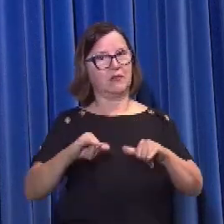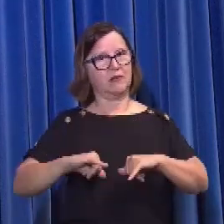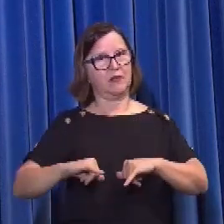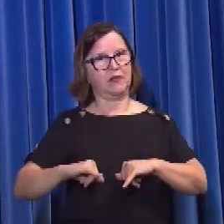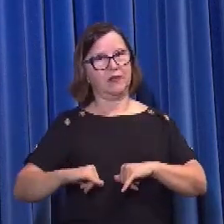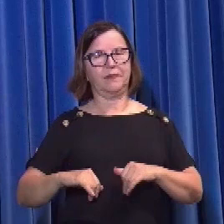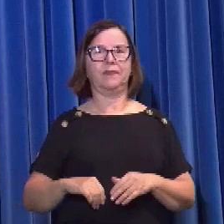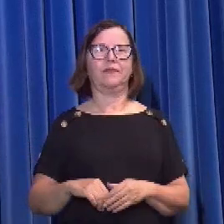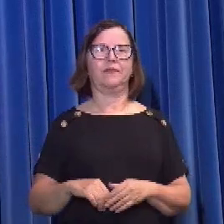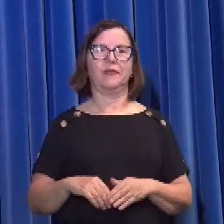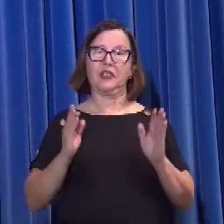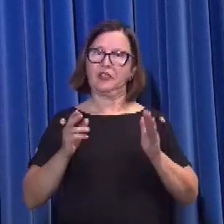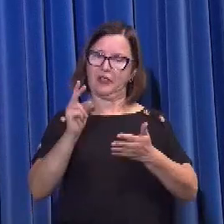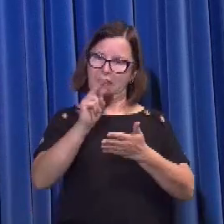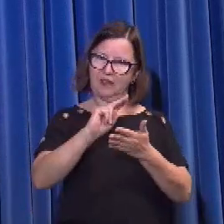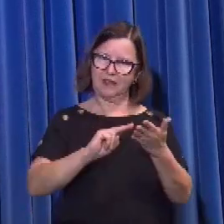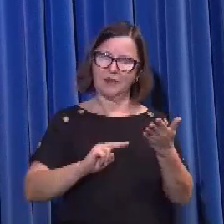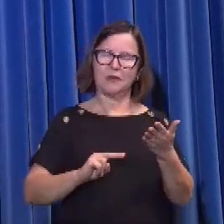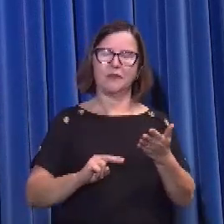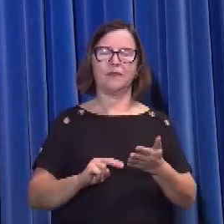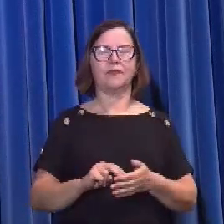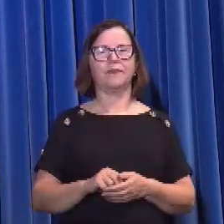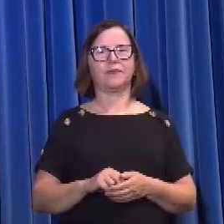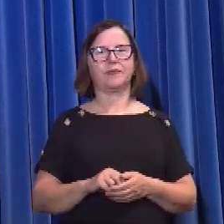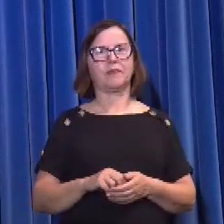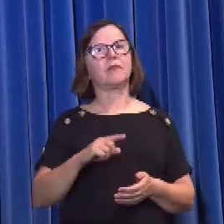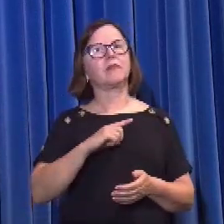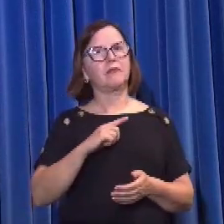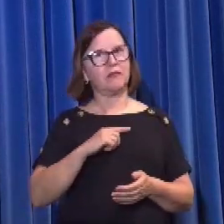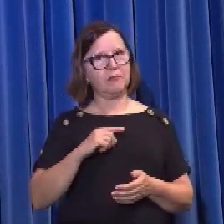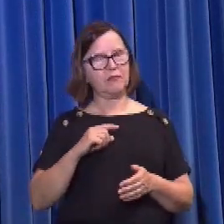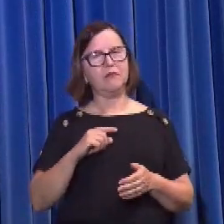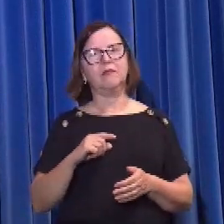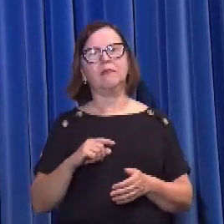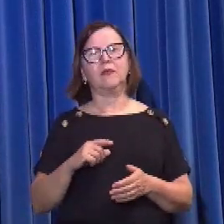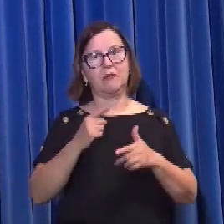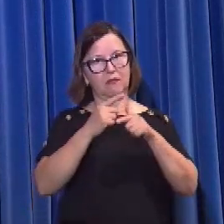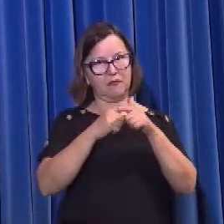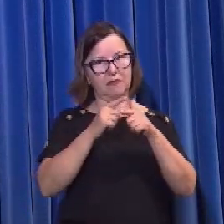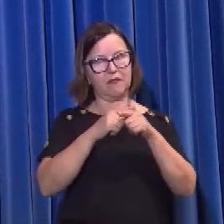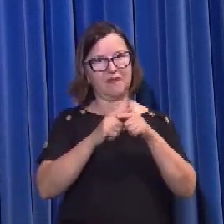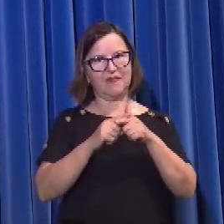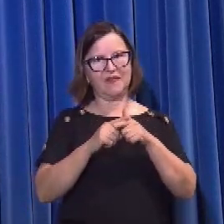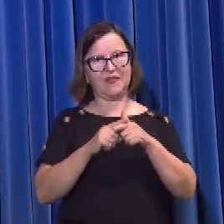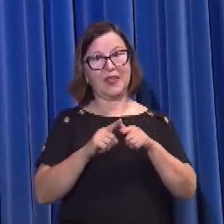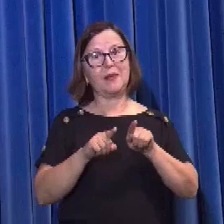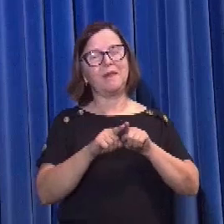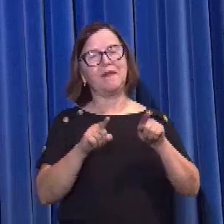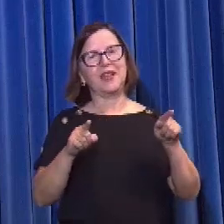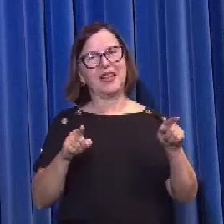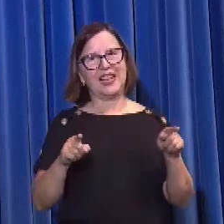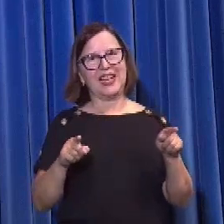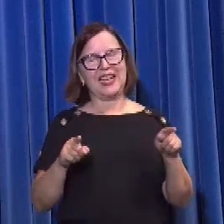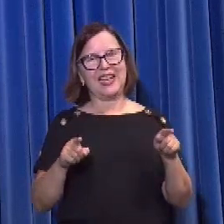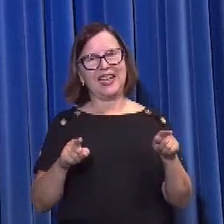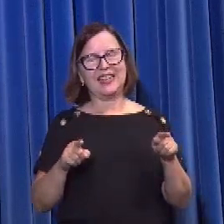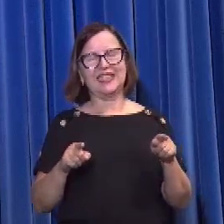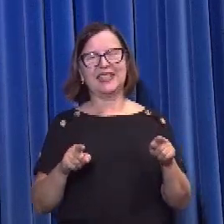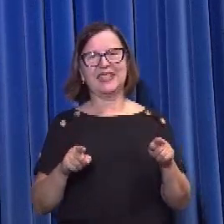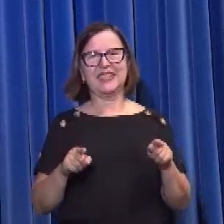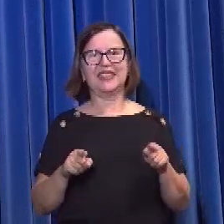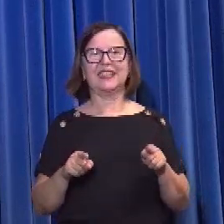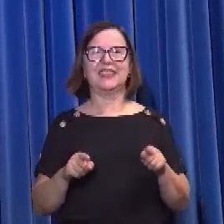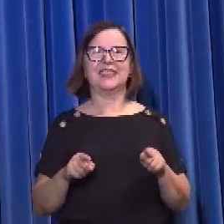Nós lemos aqui. Nós enfrentamos tudo isso. Mas apesar de todas essas